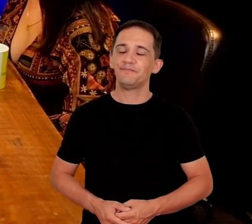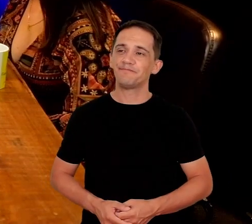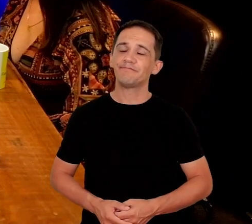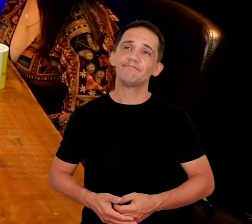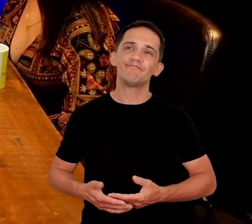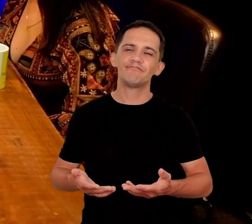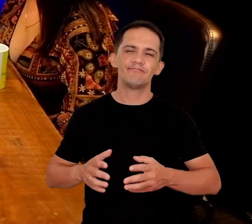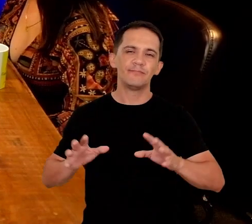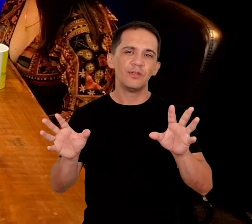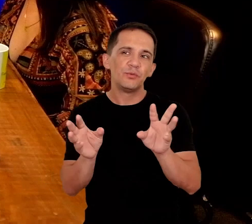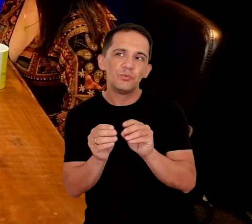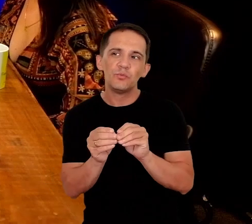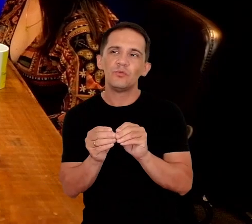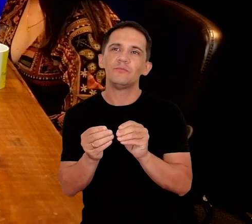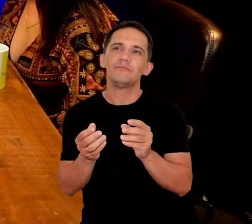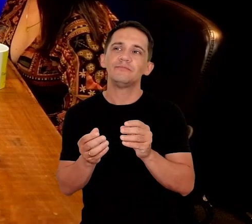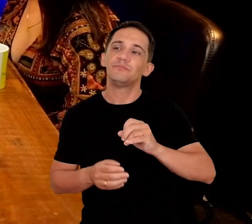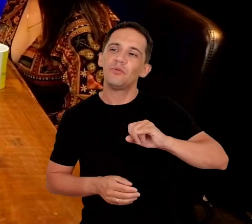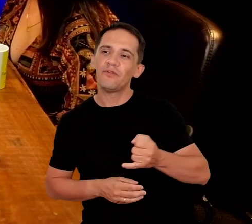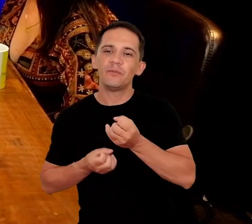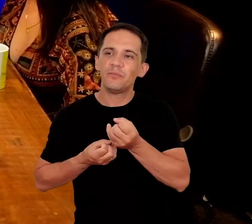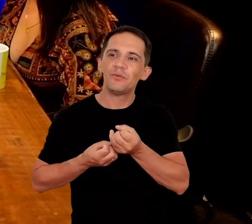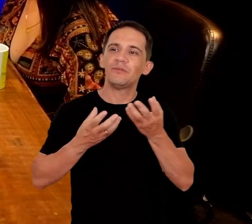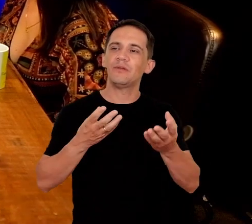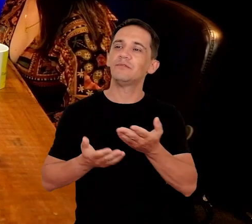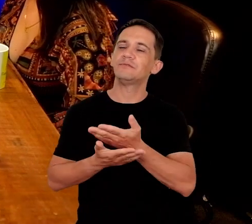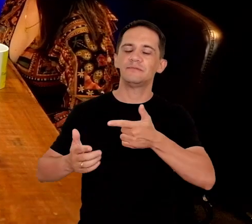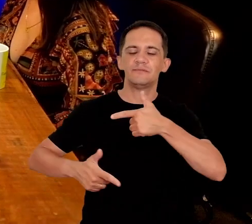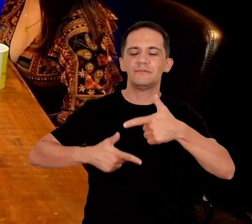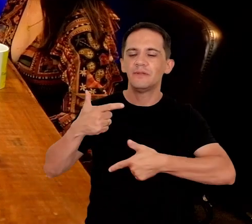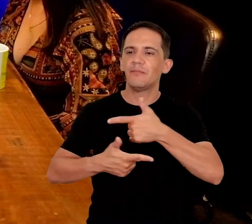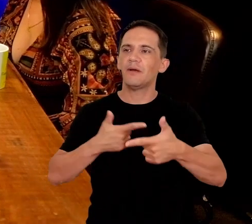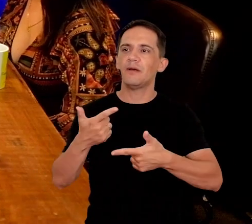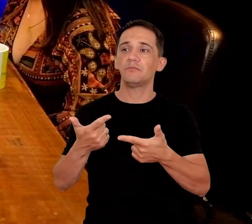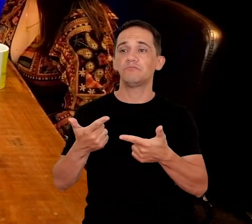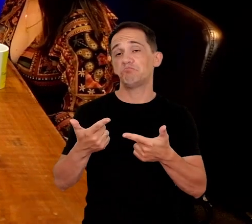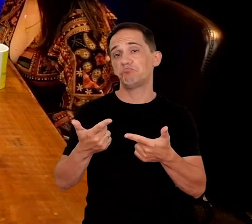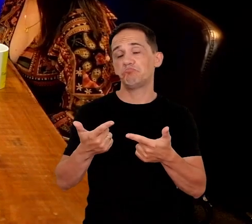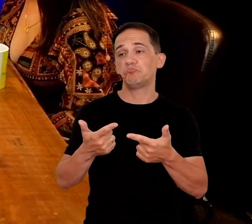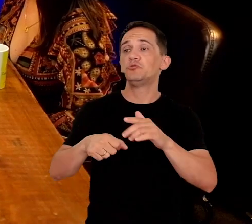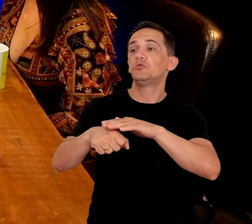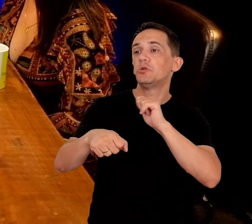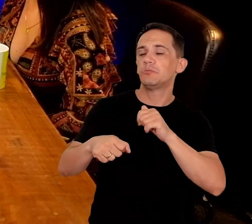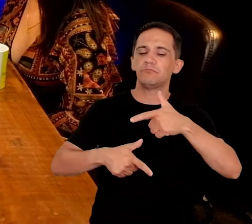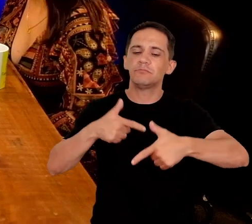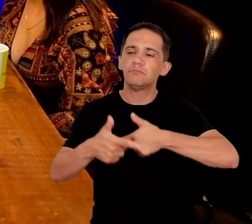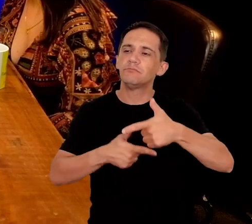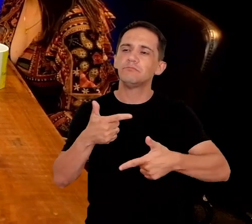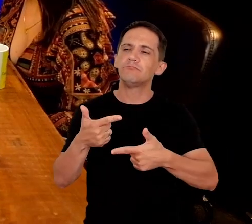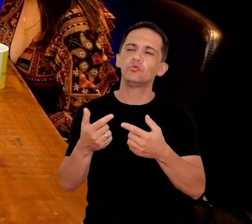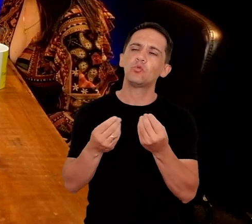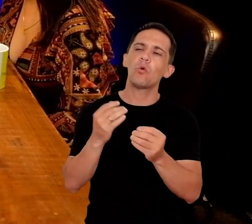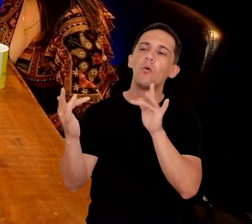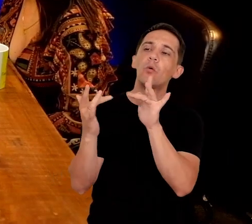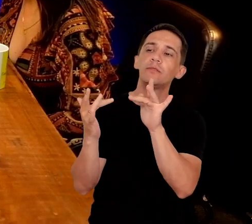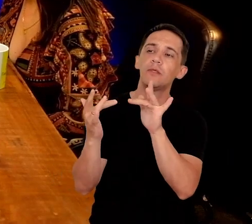é que é o trabalho, como é que funciona o trabalho de vocês, se alguém tem interesse em chamar vocês para prestar algum serviço, ou como é que faz para entrar em contato com